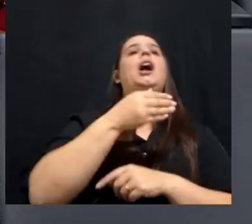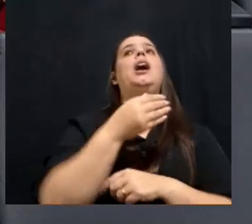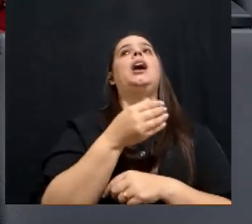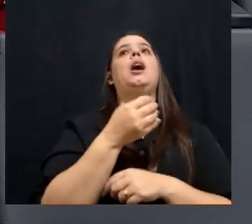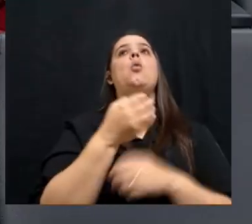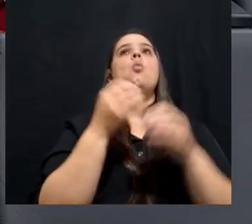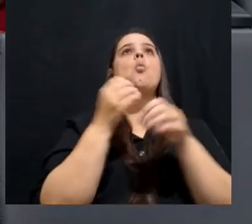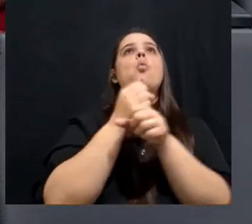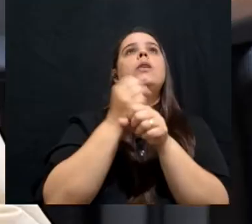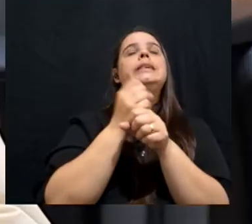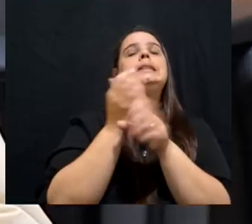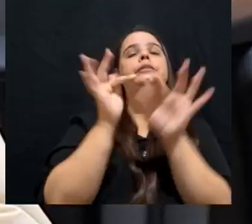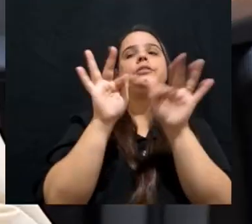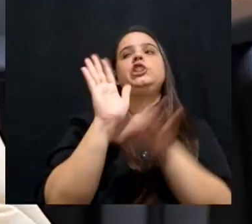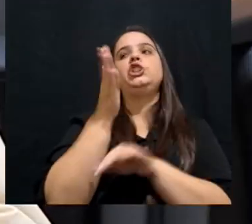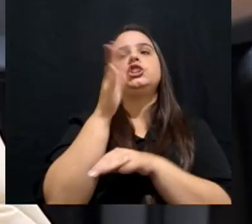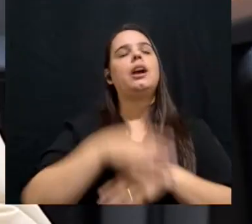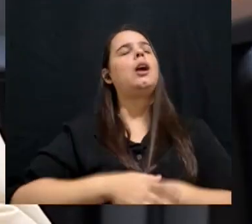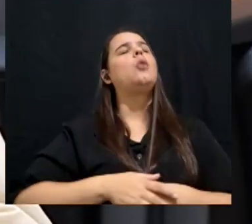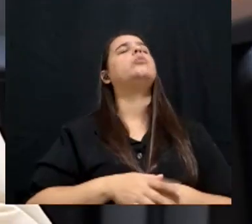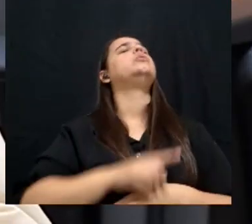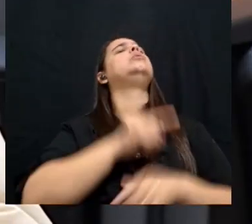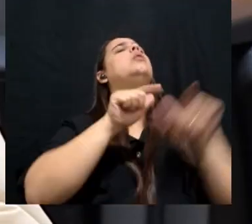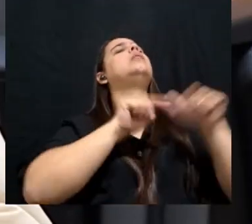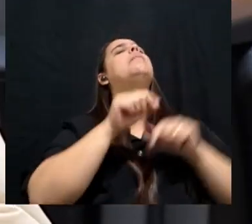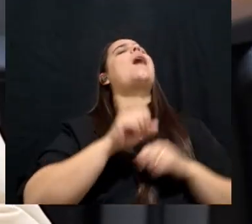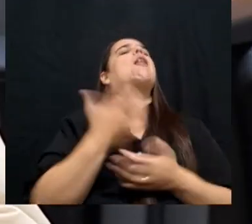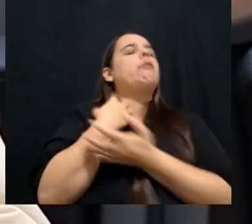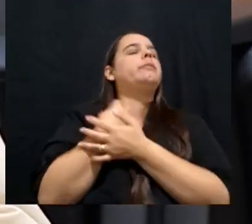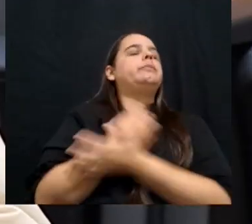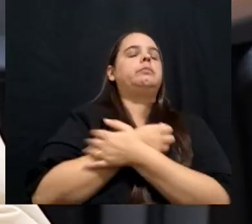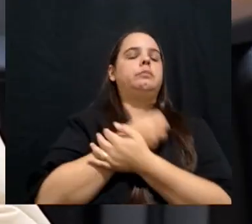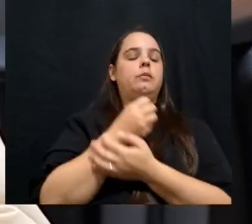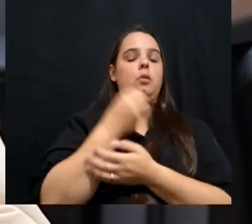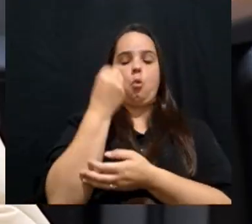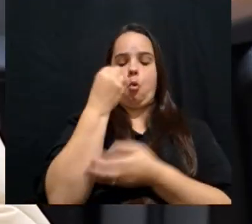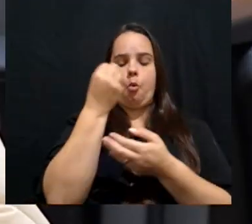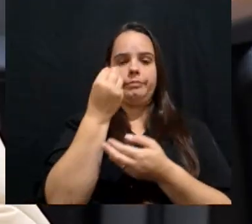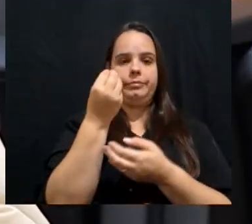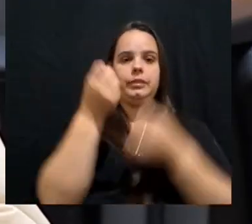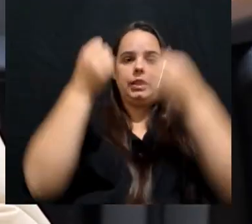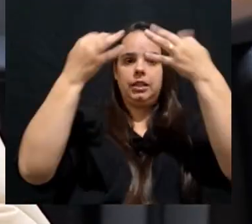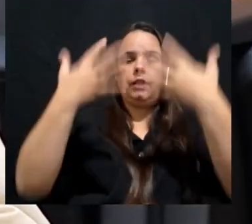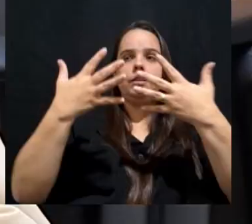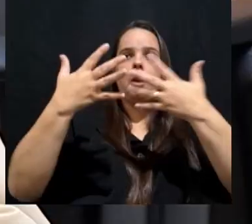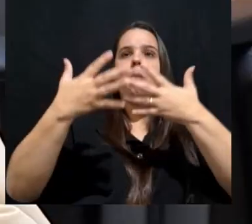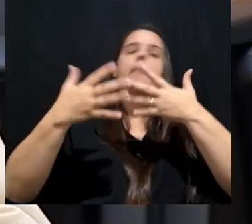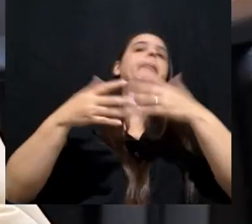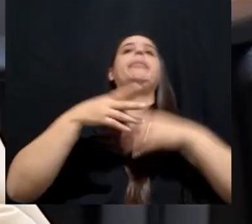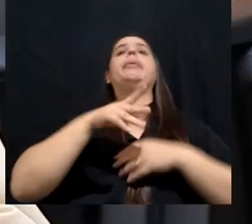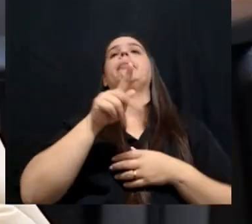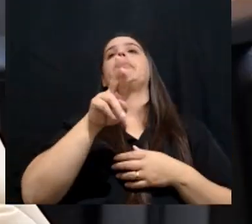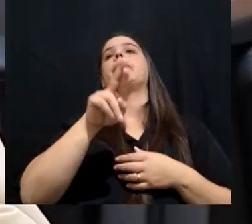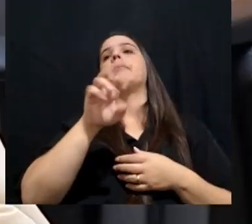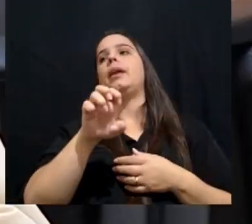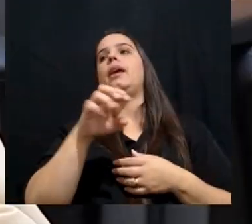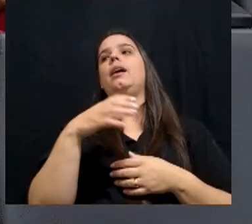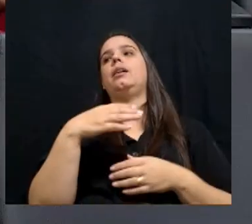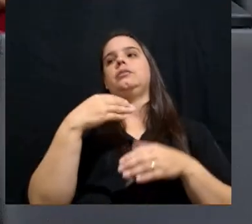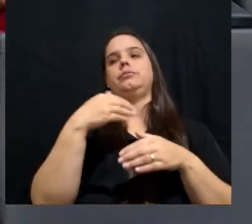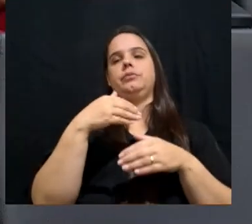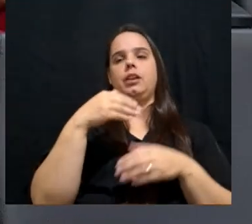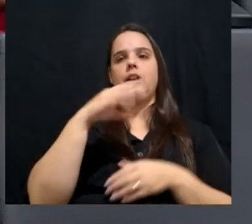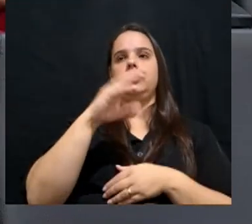do seu trabalho? É verdade, olha, vou estar como pré-candidato a deputado estadual, então para mim só está começando o ano, porque agora vai começar